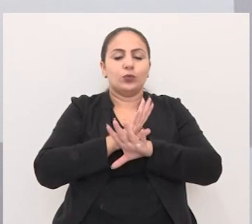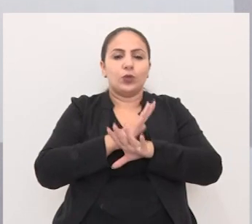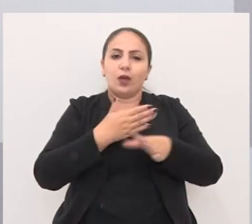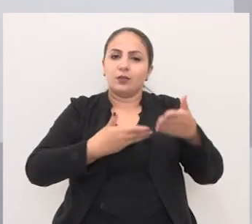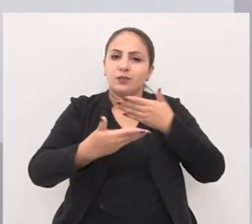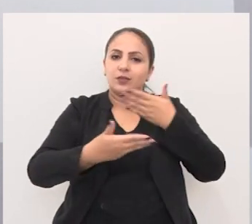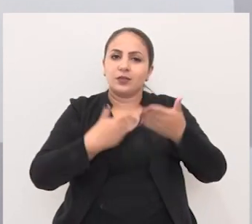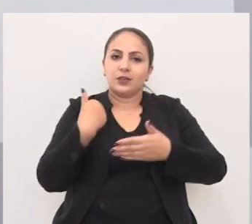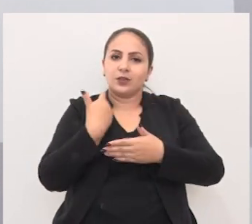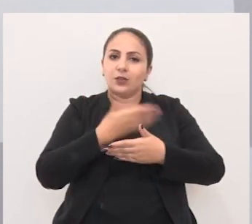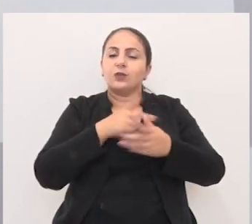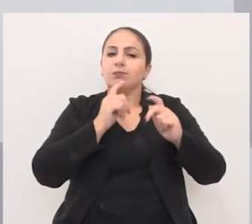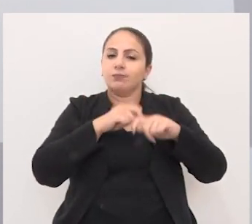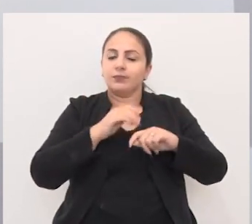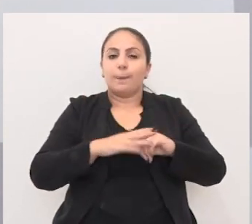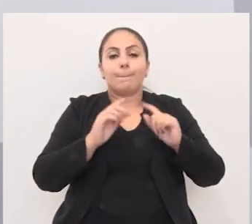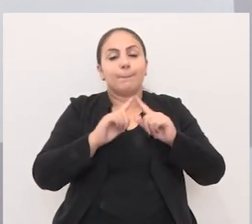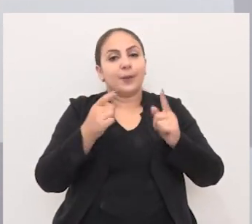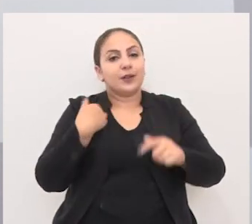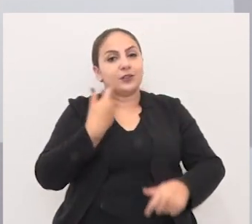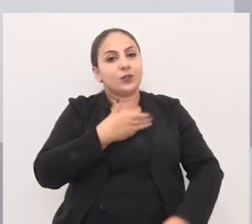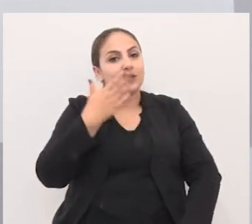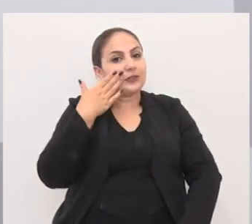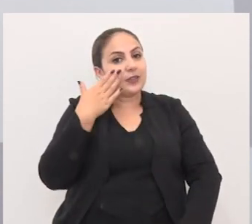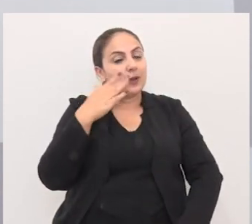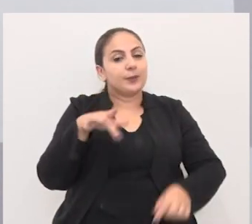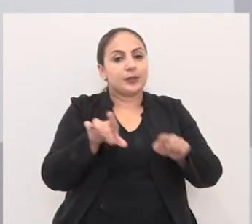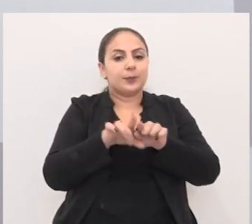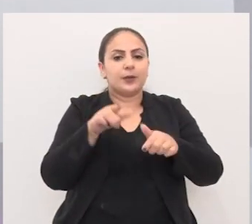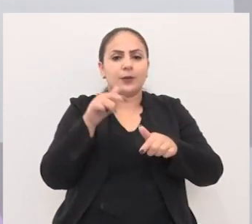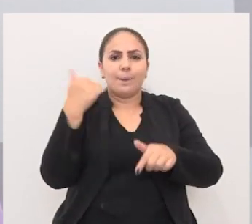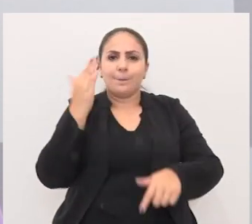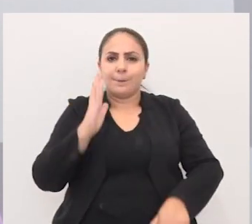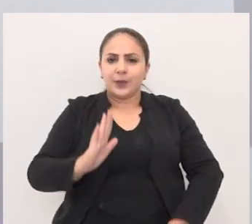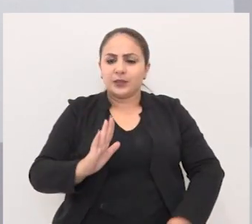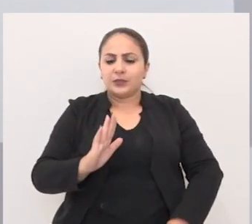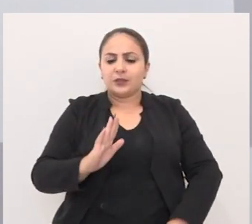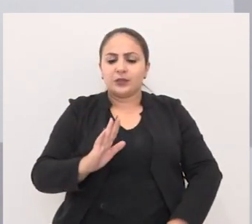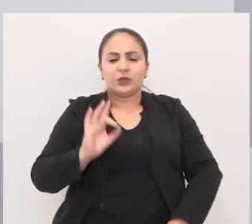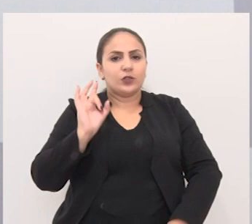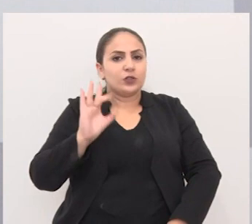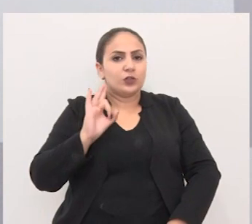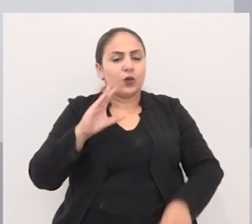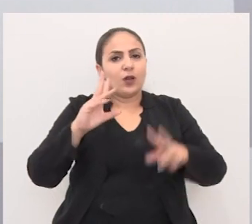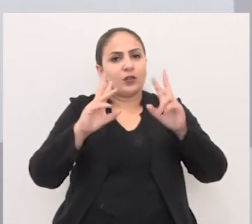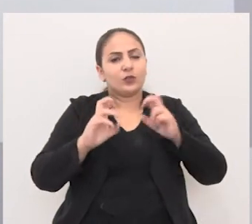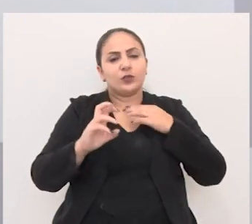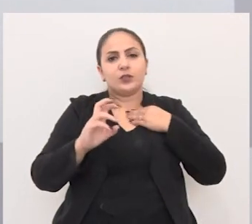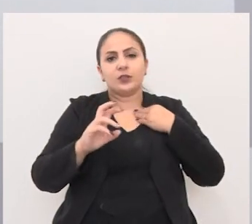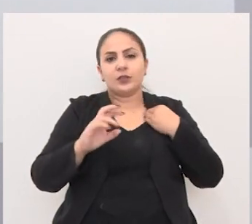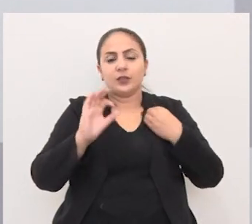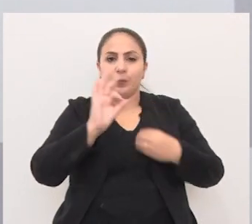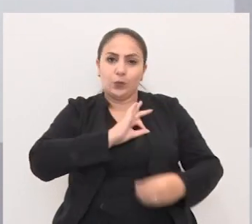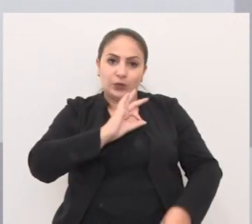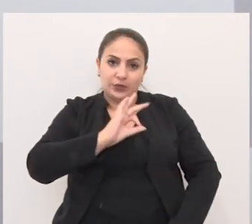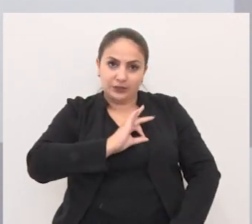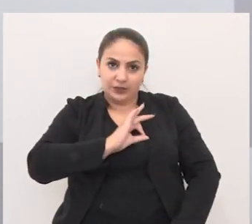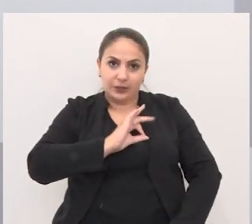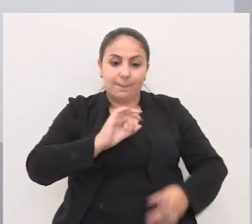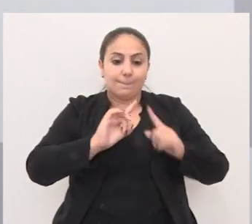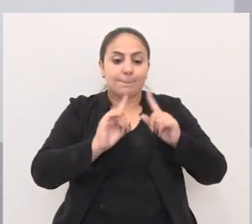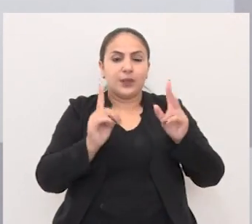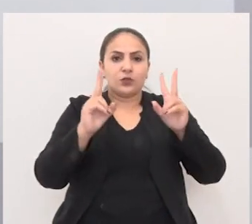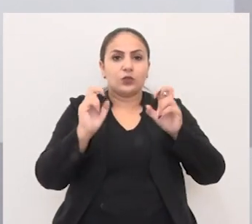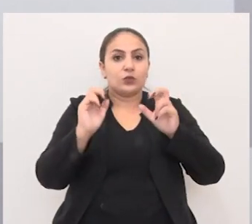sendo coesos e capazes, mas a gente sabe que no Brasil não é nem tanto a questão da Brigada Militar. A